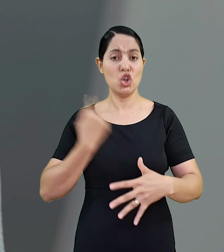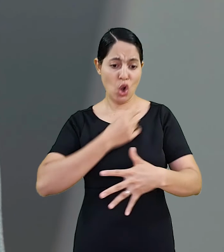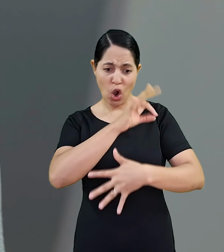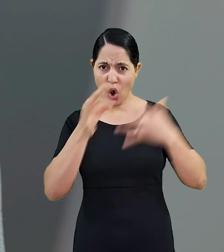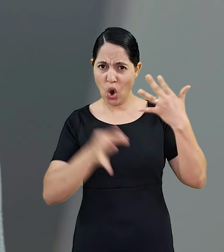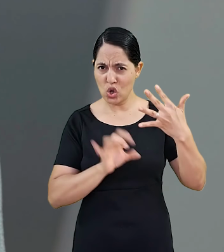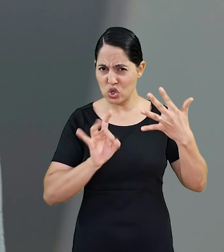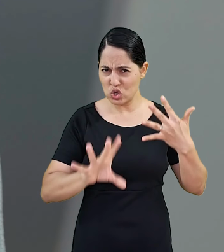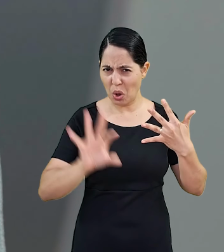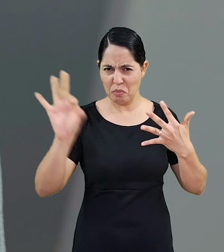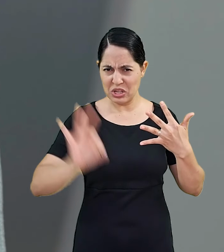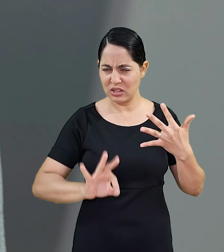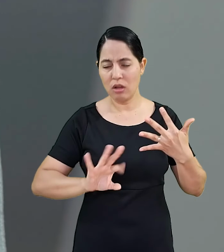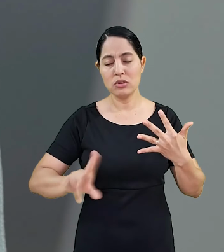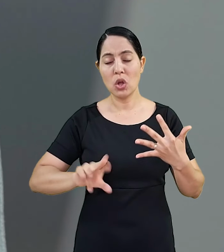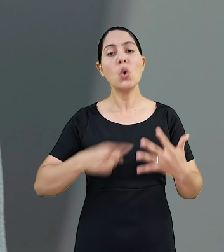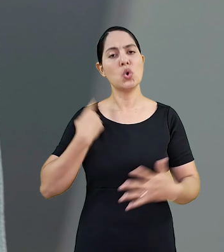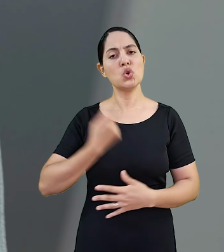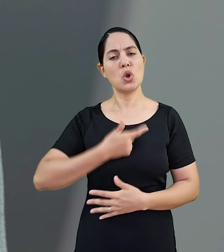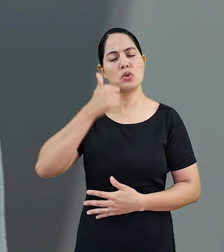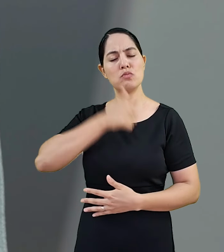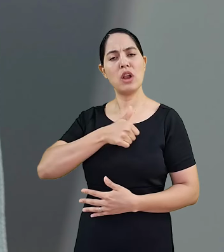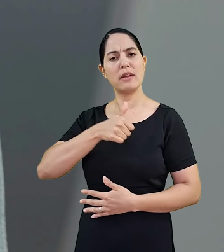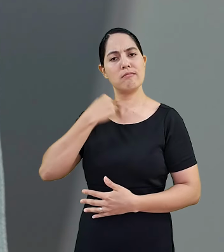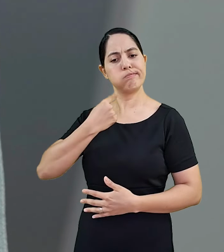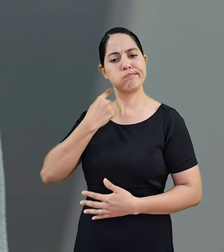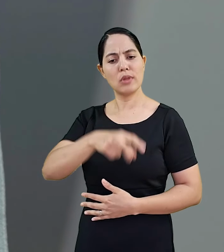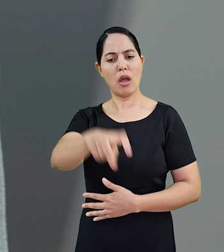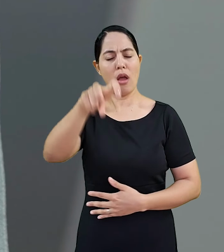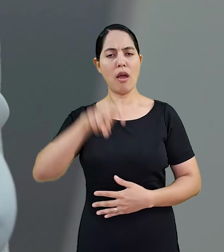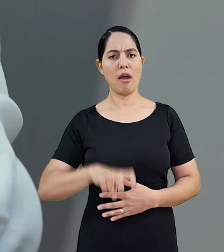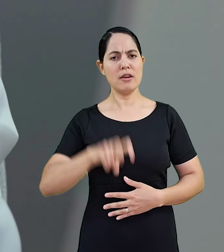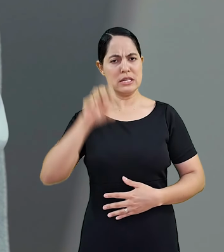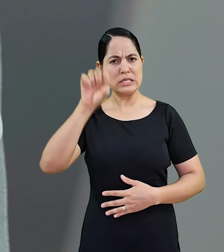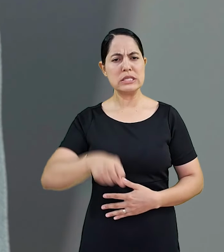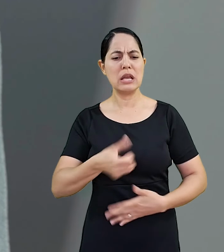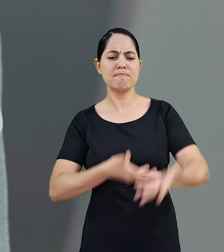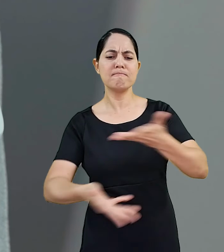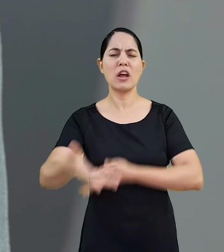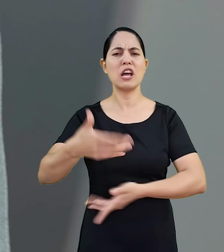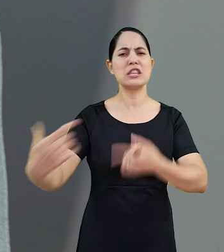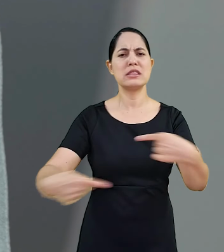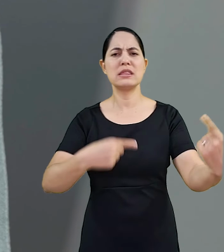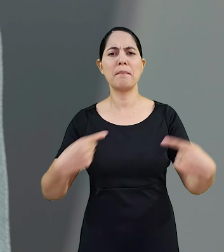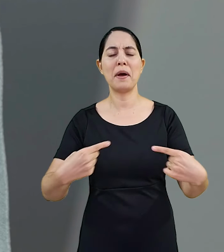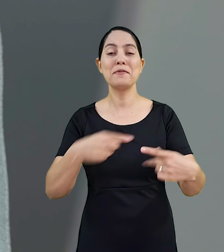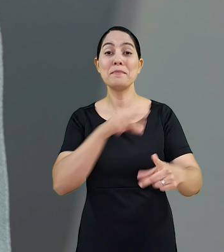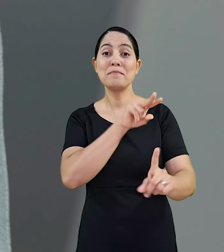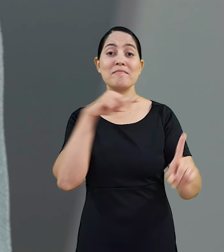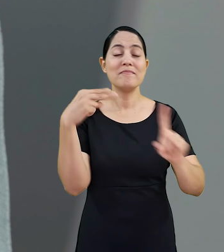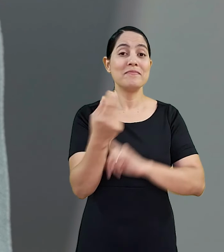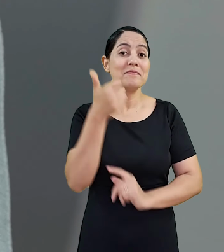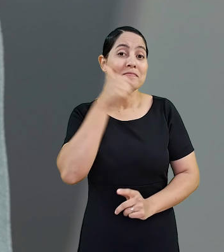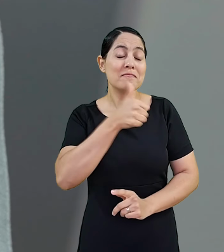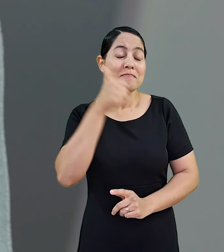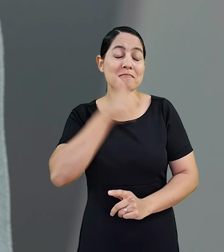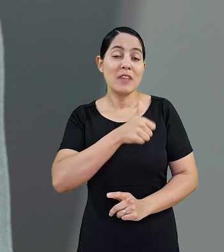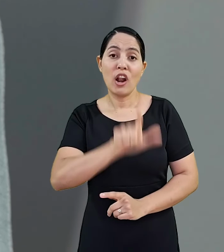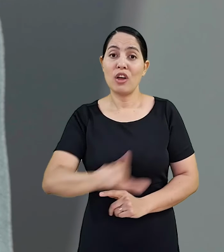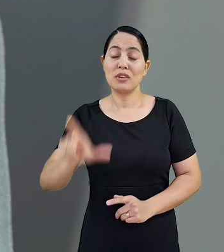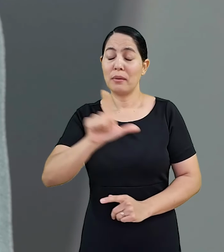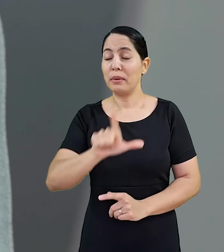viemos e que a gente pode contribuir sim com o debate, com um olhar feminino, com um olhar que às vezes nos